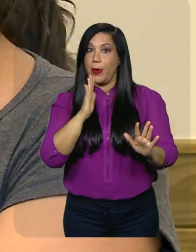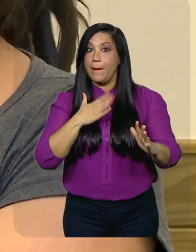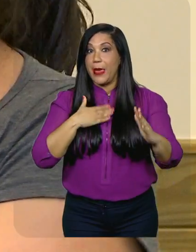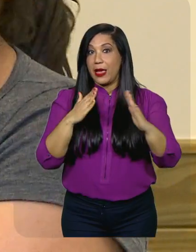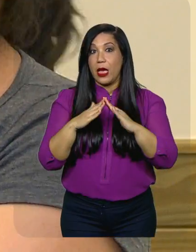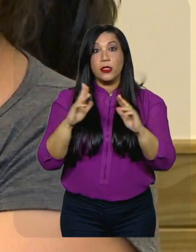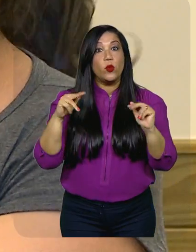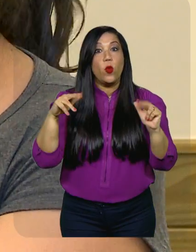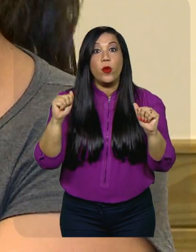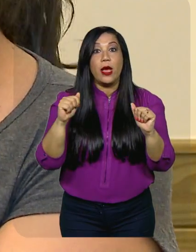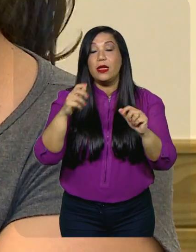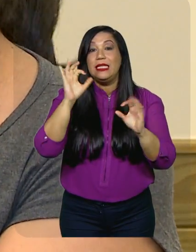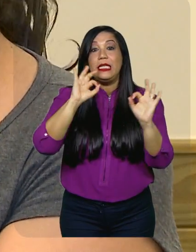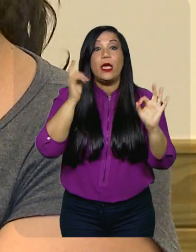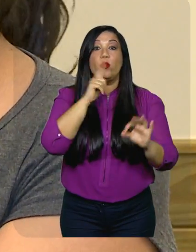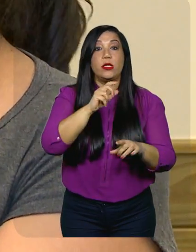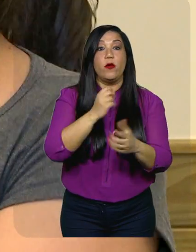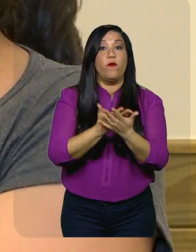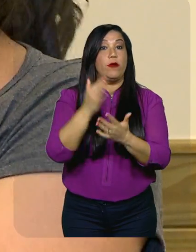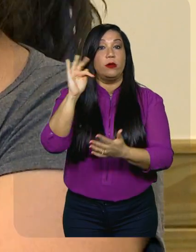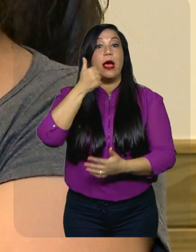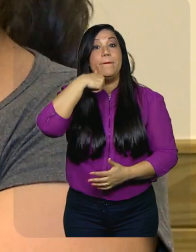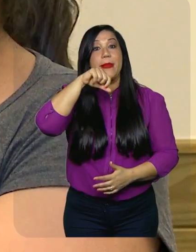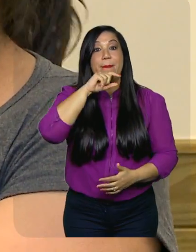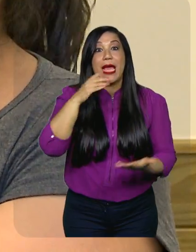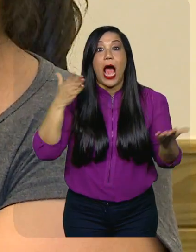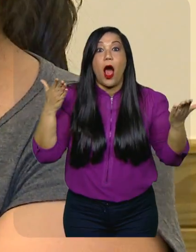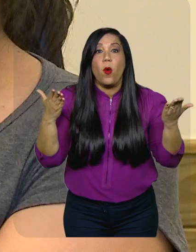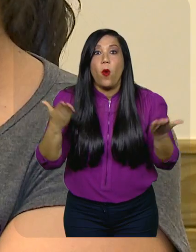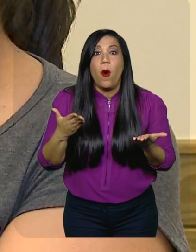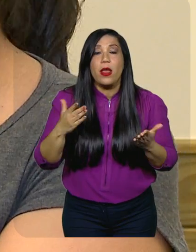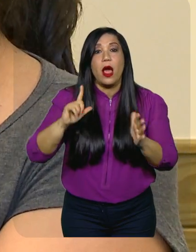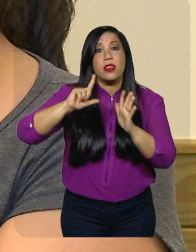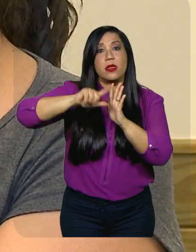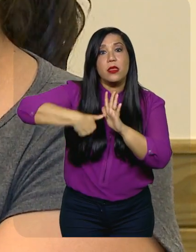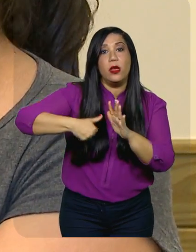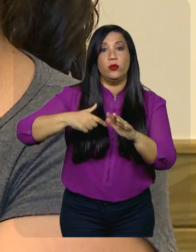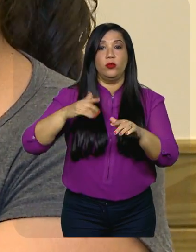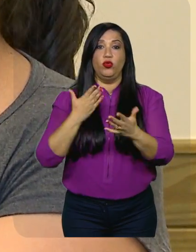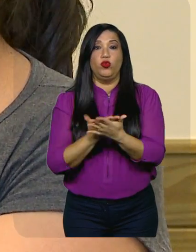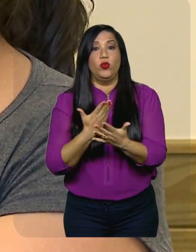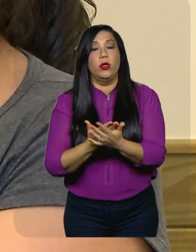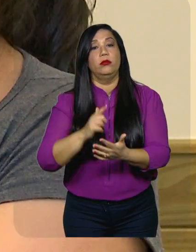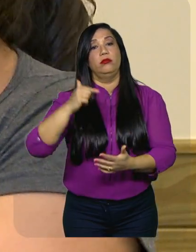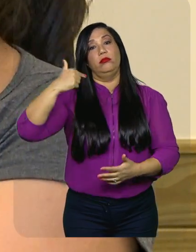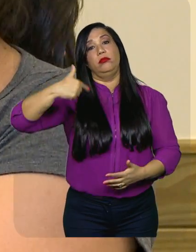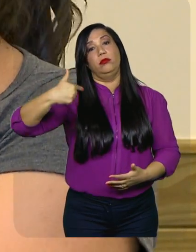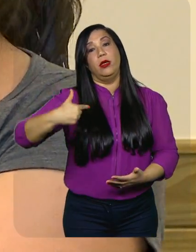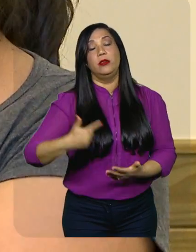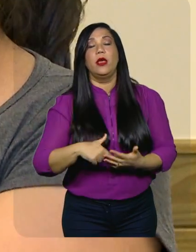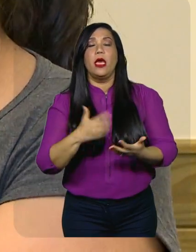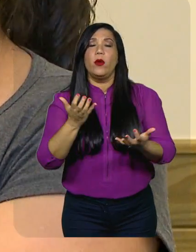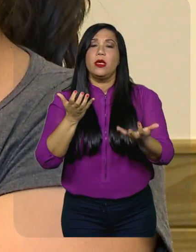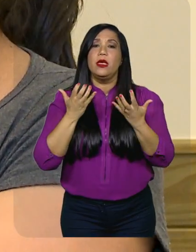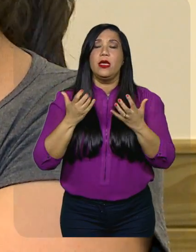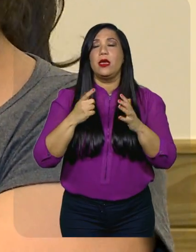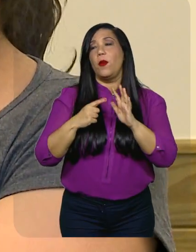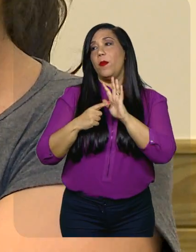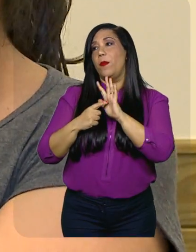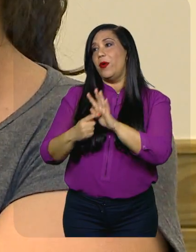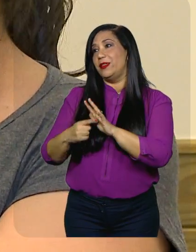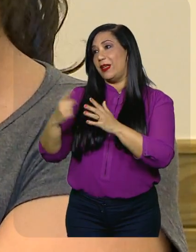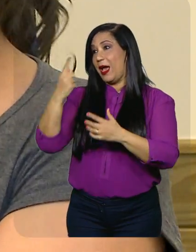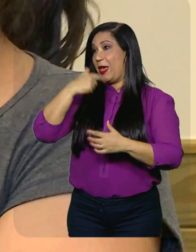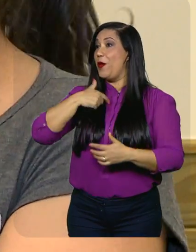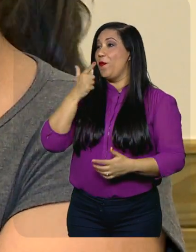ninguém chegou numa universidade. Minha mãe agora está terminando o ensino médio, então eu gostaria muito de dar esse privilégio